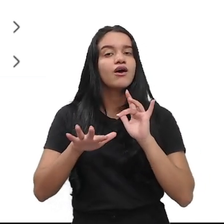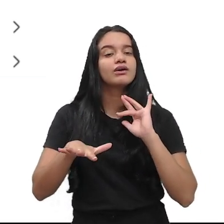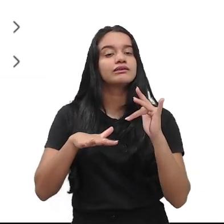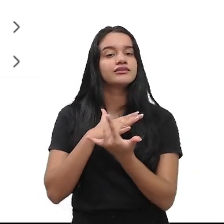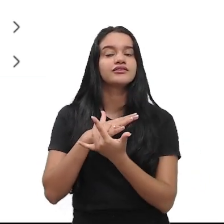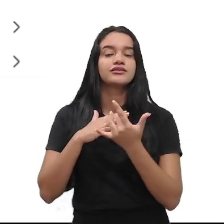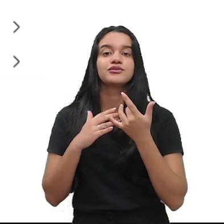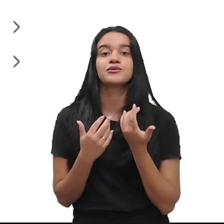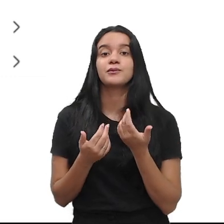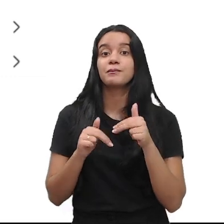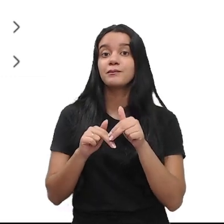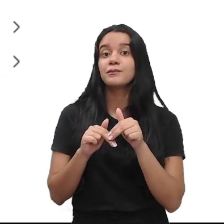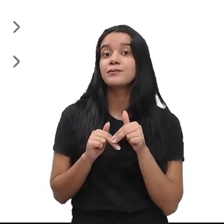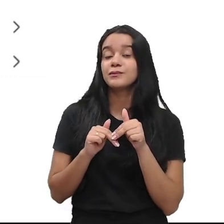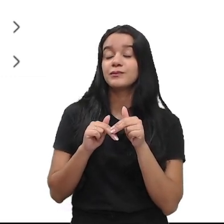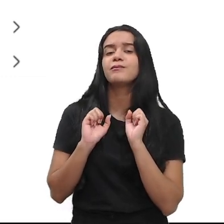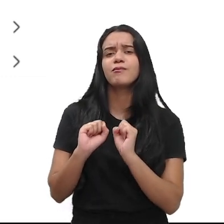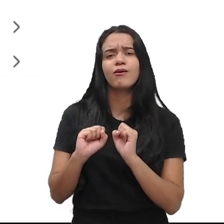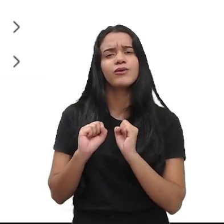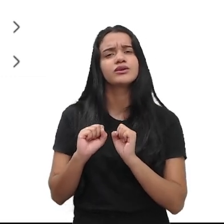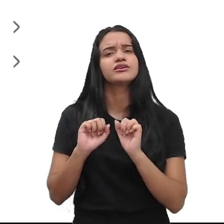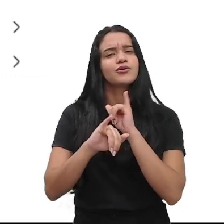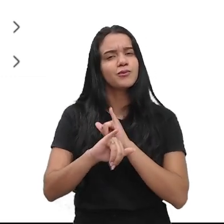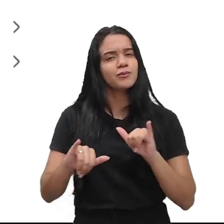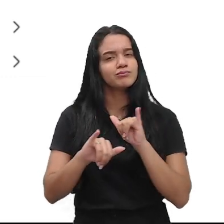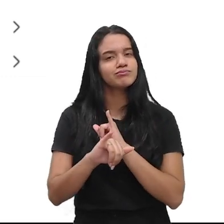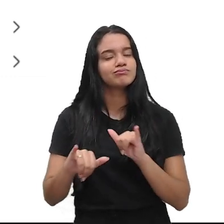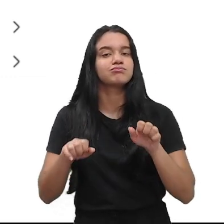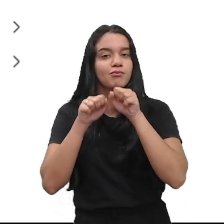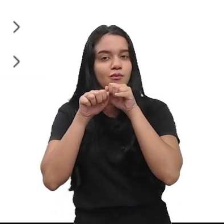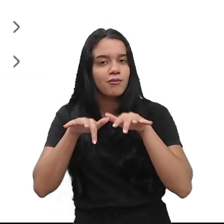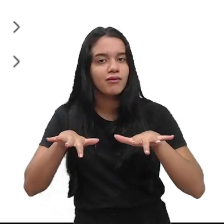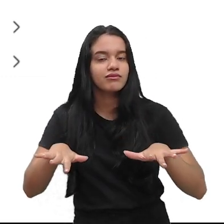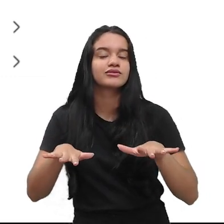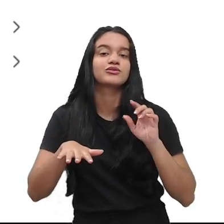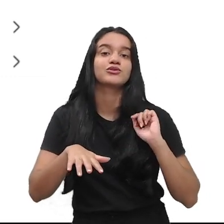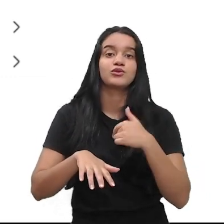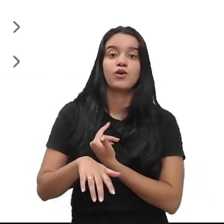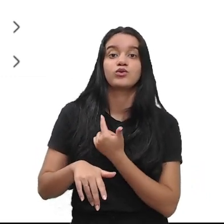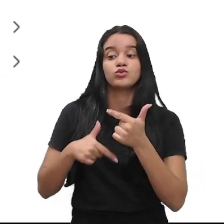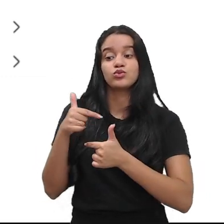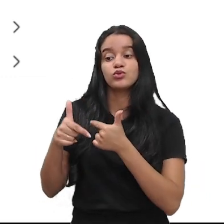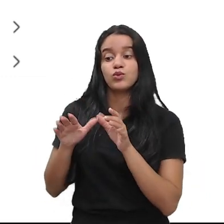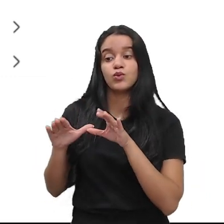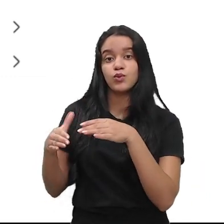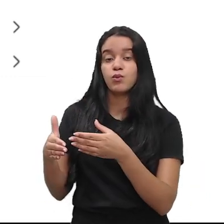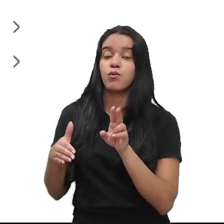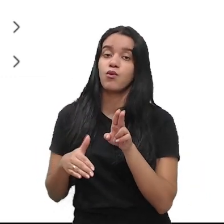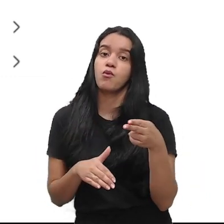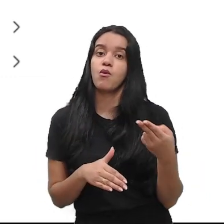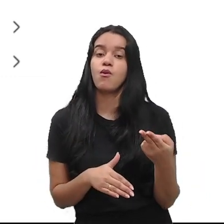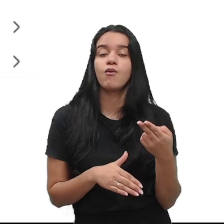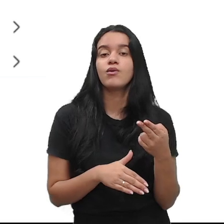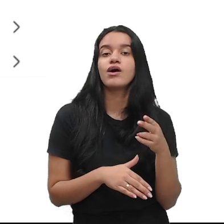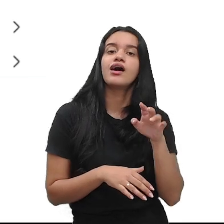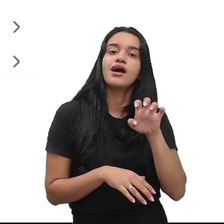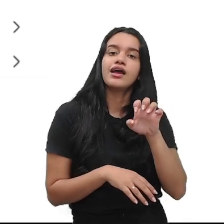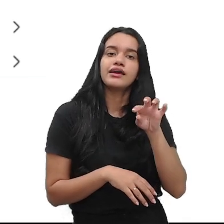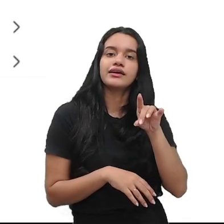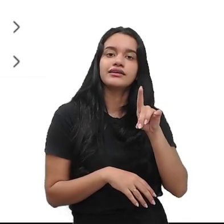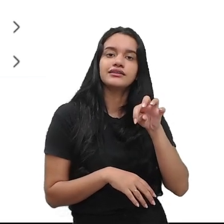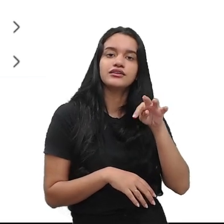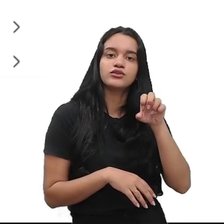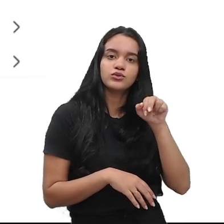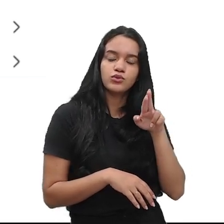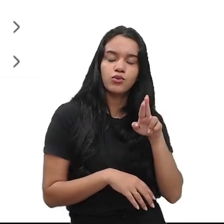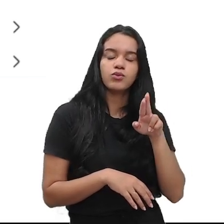desse aspecto. A gente pode compartilhar os nossos trabalhos com um determinado grupo ou com um determinado editor. Se a gente